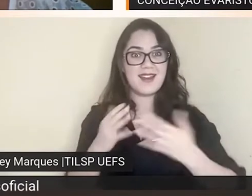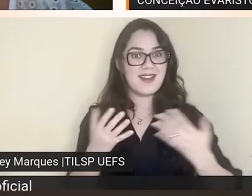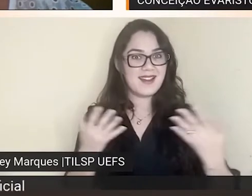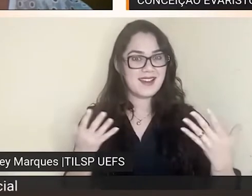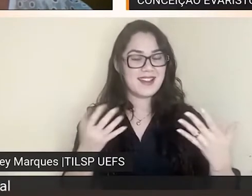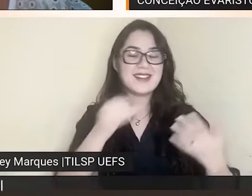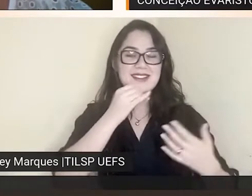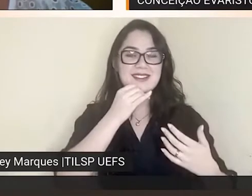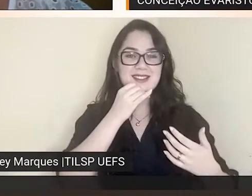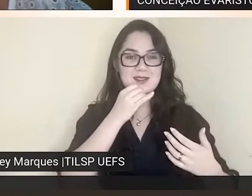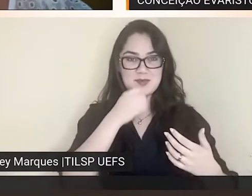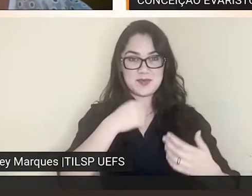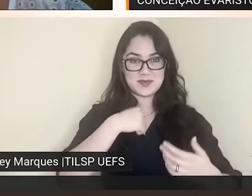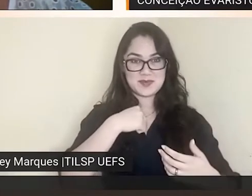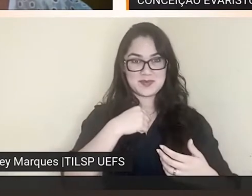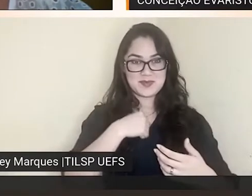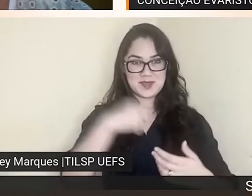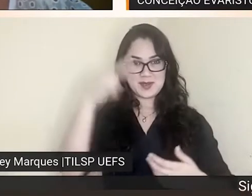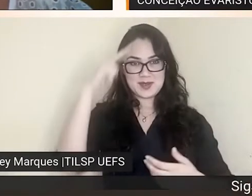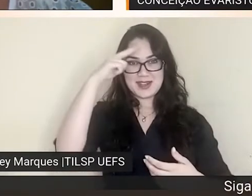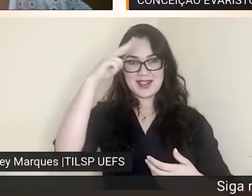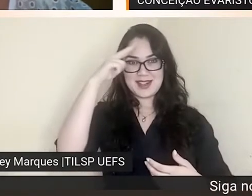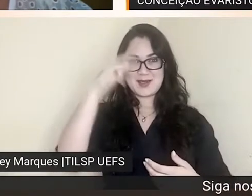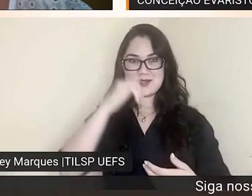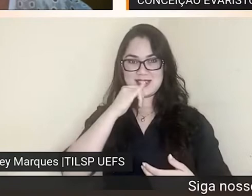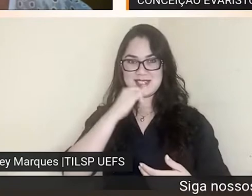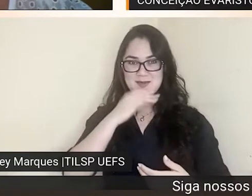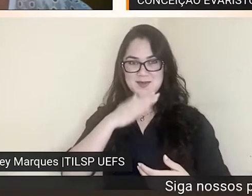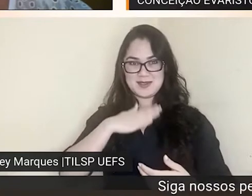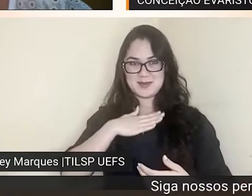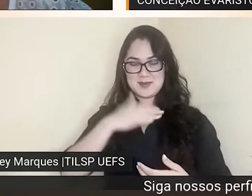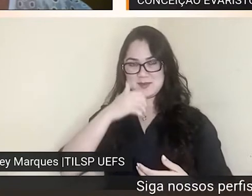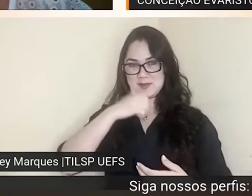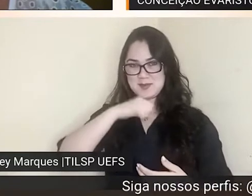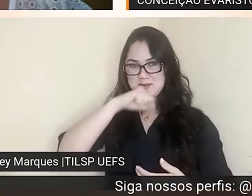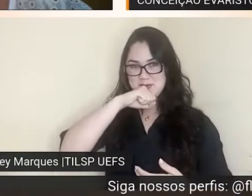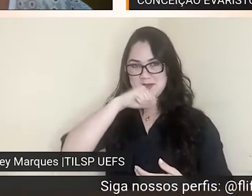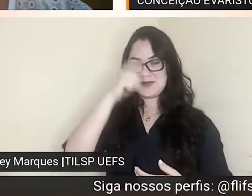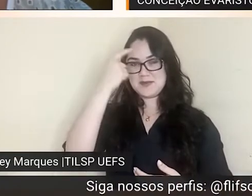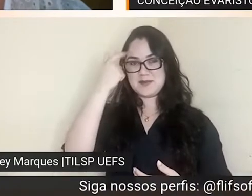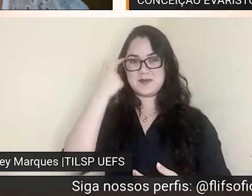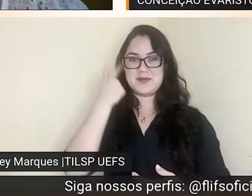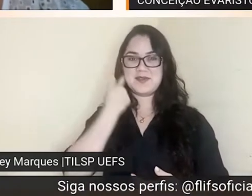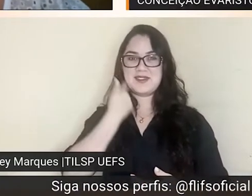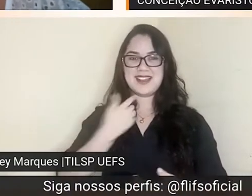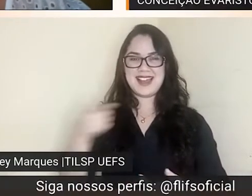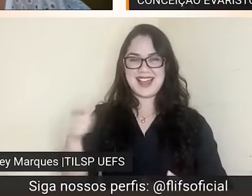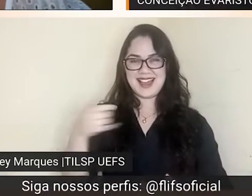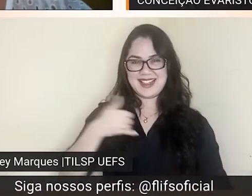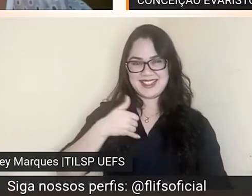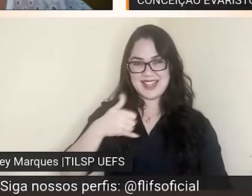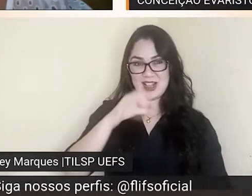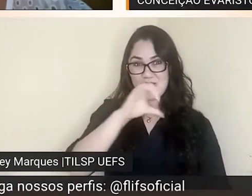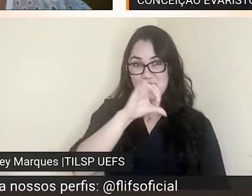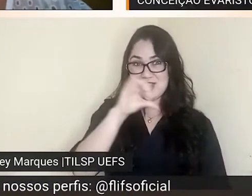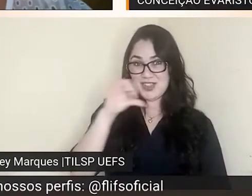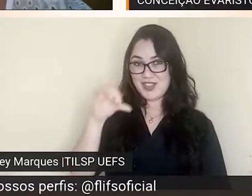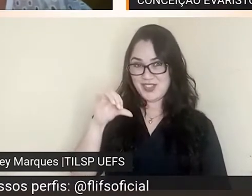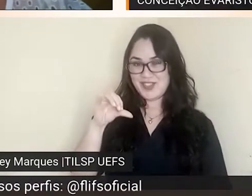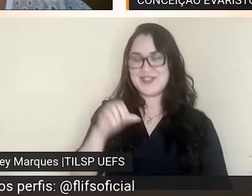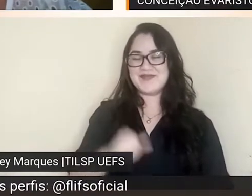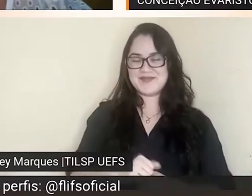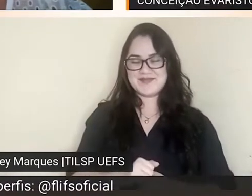Ultimamente, eu tenho lembrado muito de um exemplo da minha mãe. Minha mãe está velhinha, vai fazer 99 anos, né? As